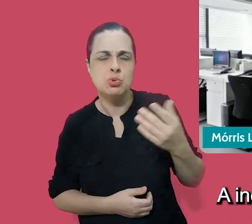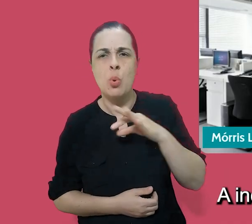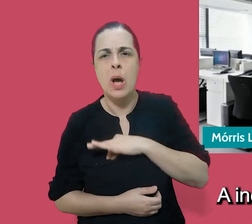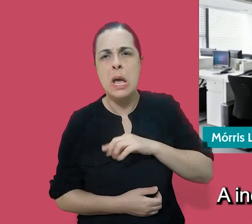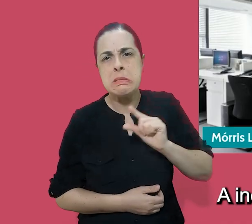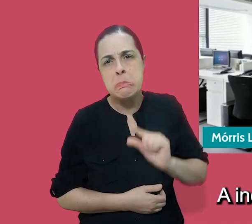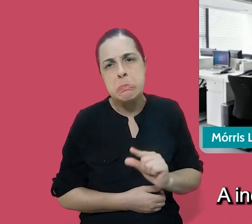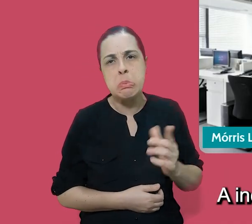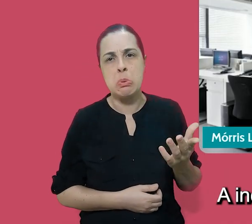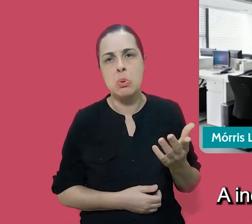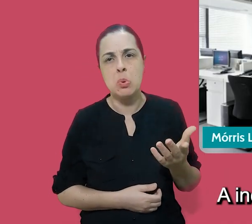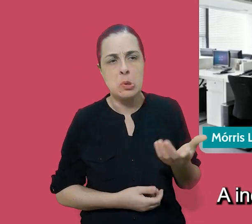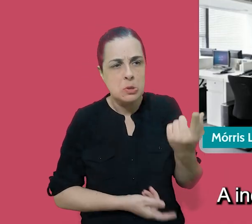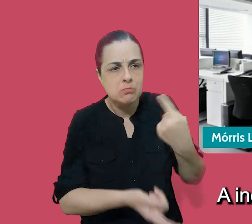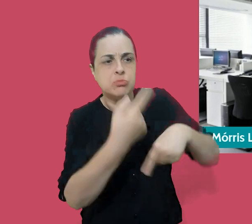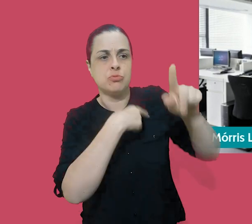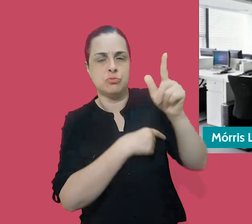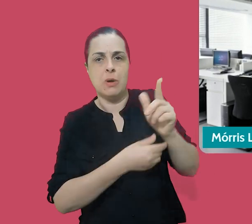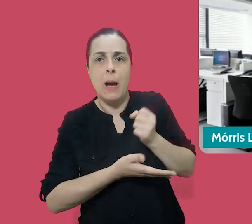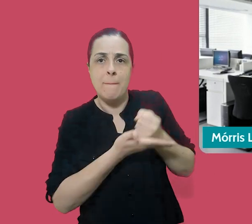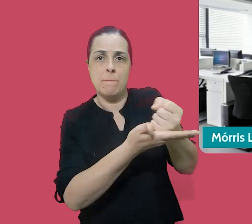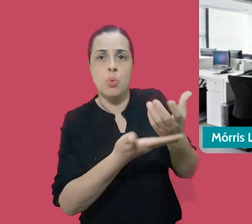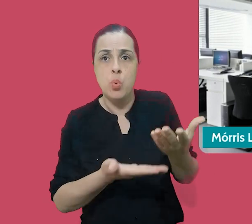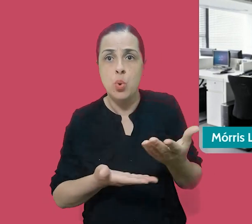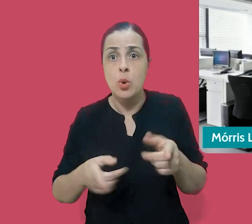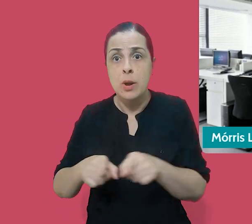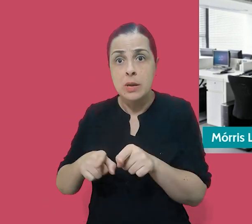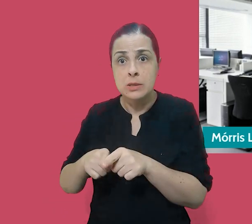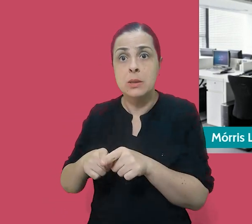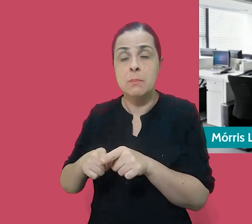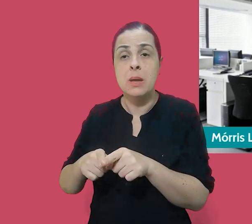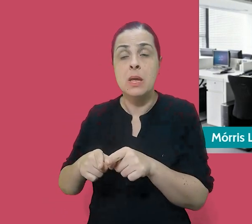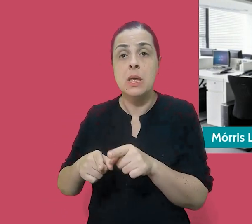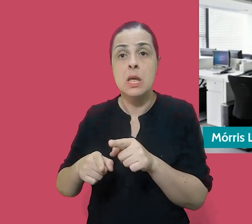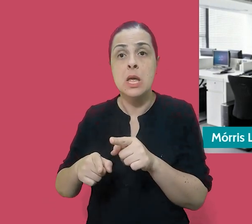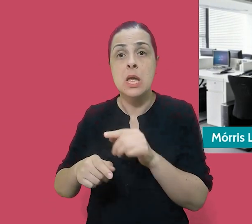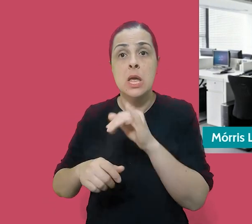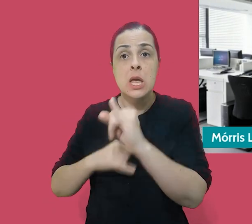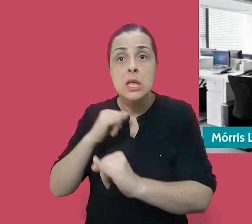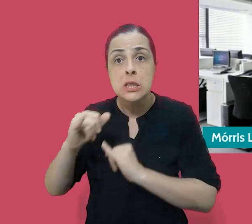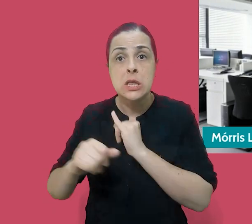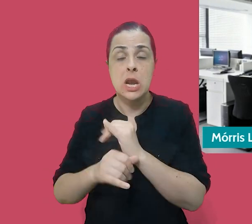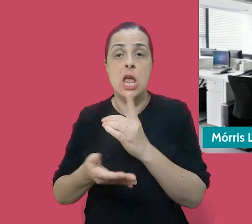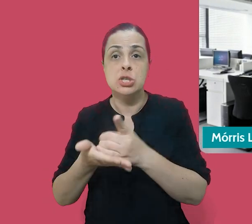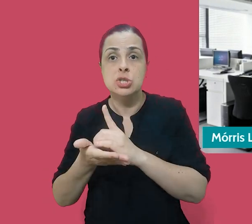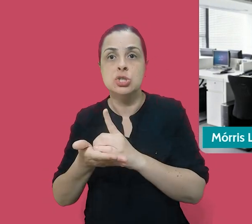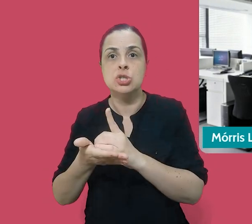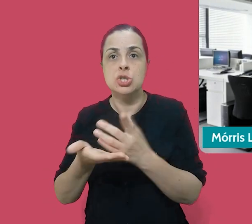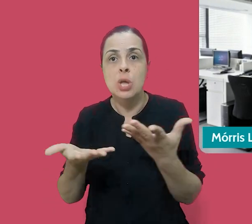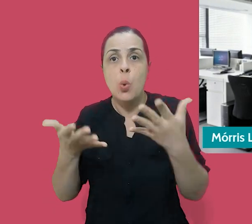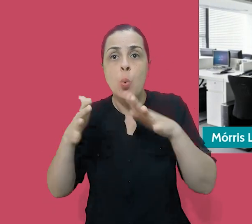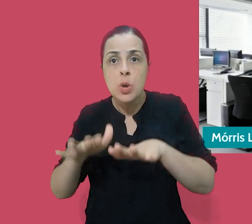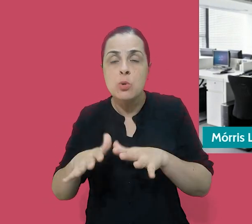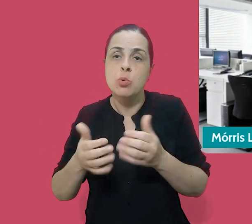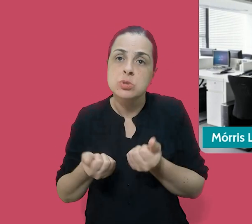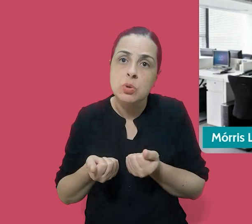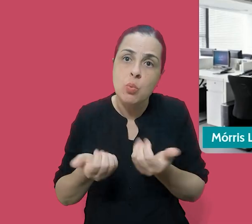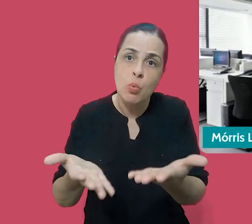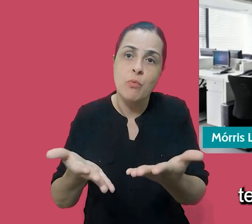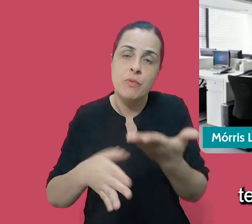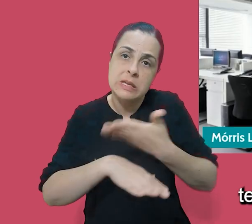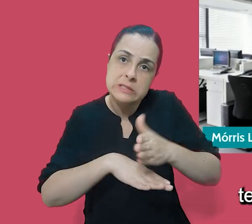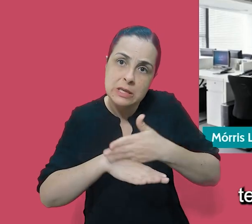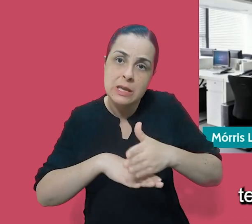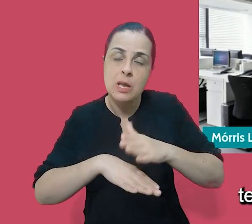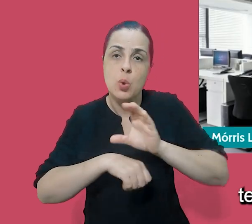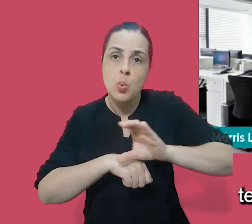a inclusão digital fundamental. Quando a gente pensa em pessoas que não têm formação e que, quando são jovens,